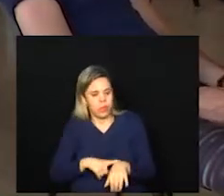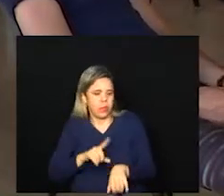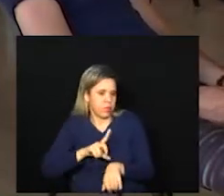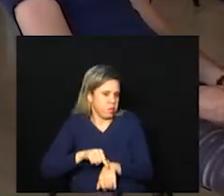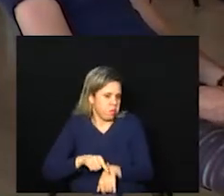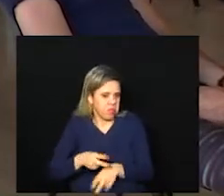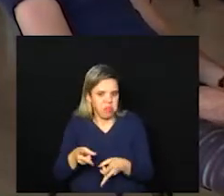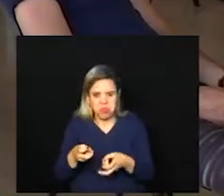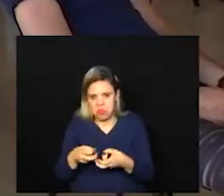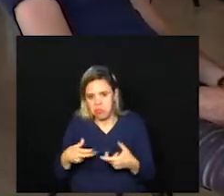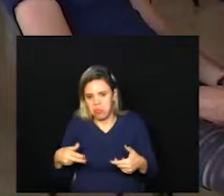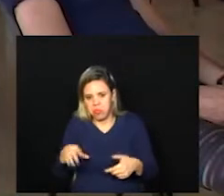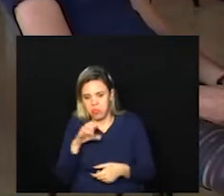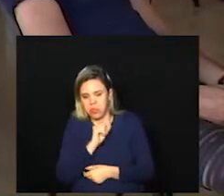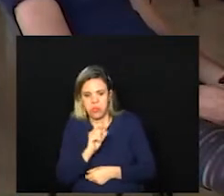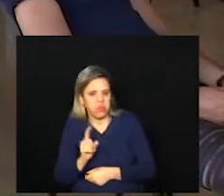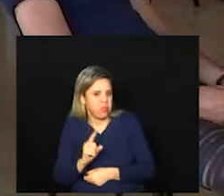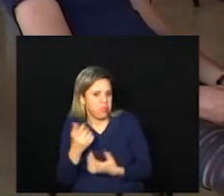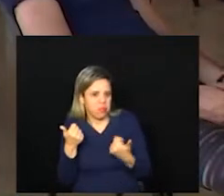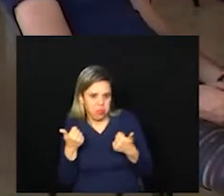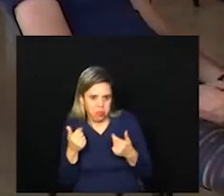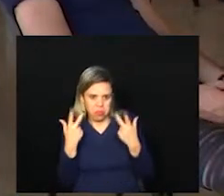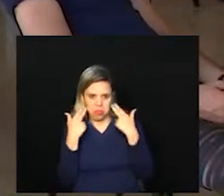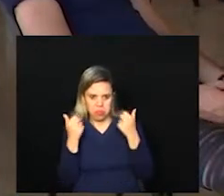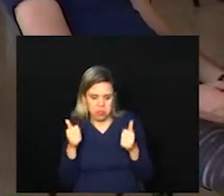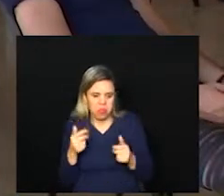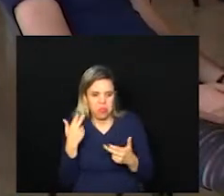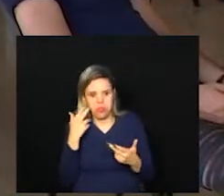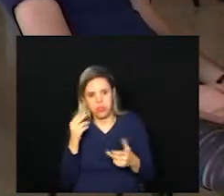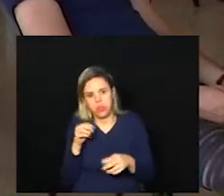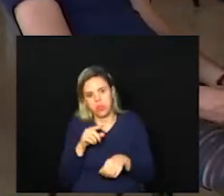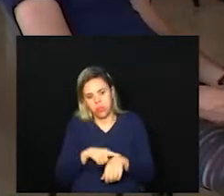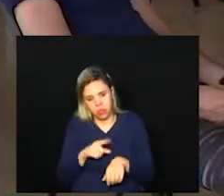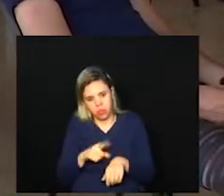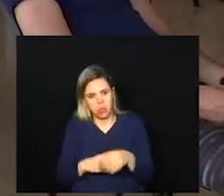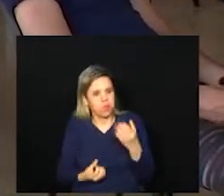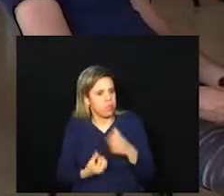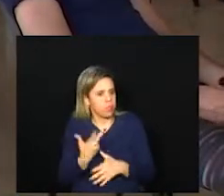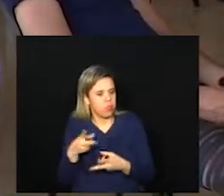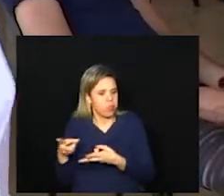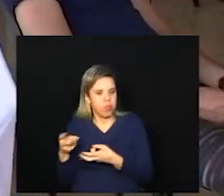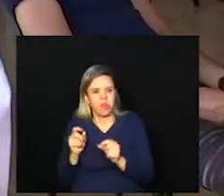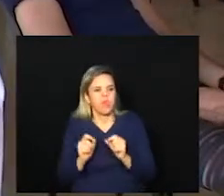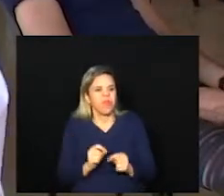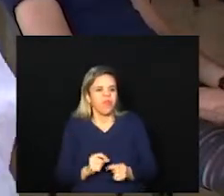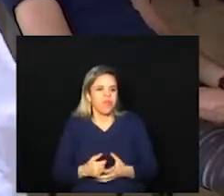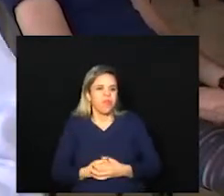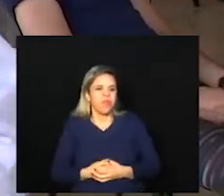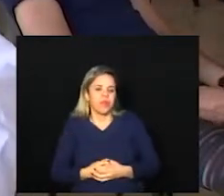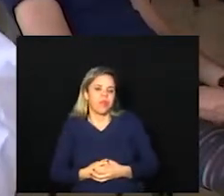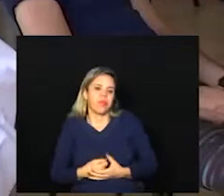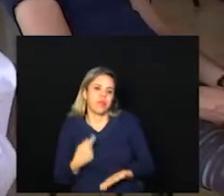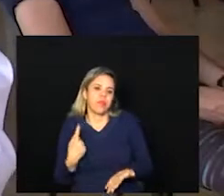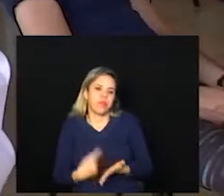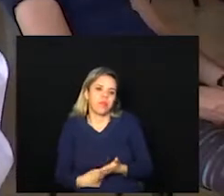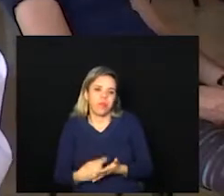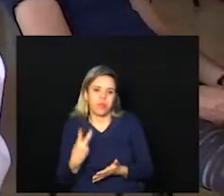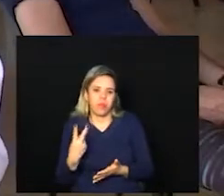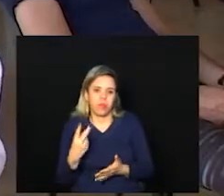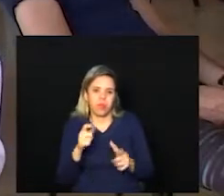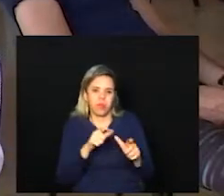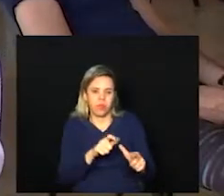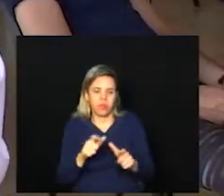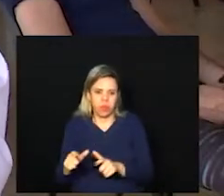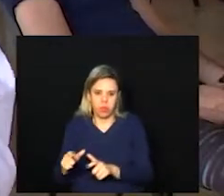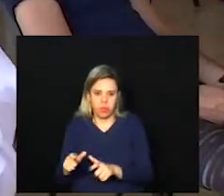que vocês perceberam logo de cara ou está tudo dentro do conforme? Não, os contratempos que a gente tem percebido é assim, eles agendam em 2 locais,